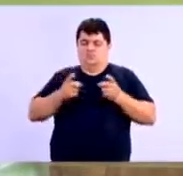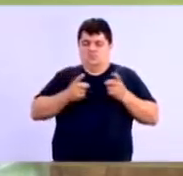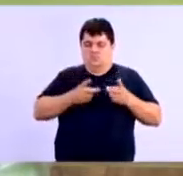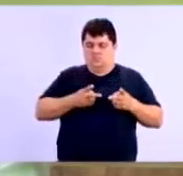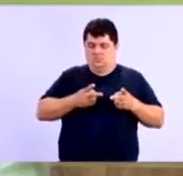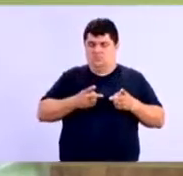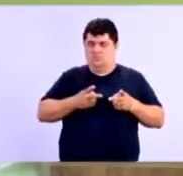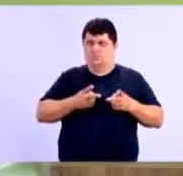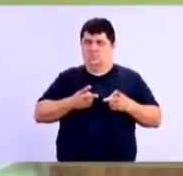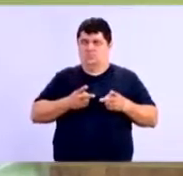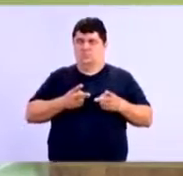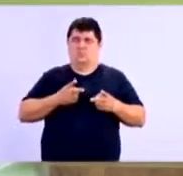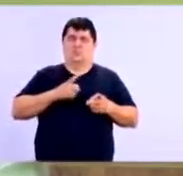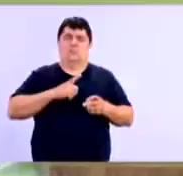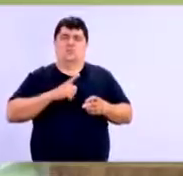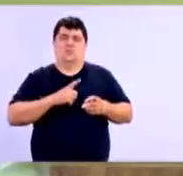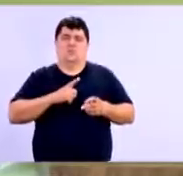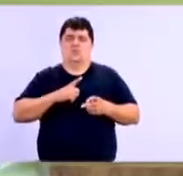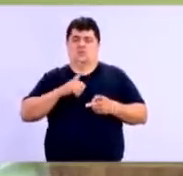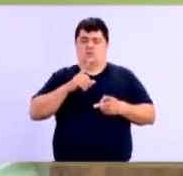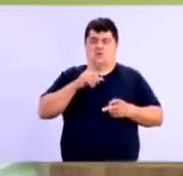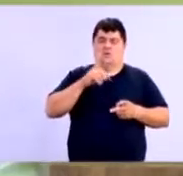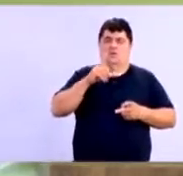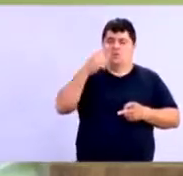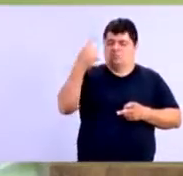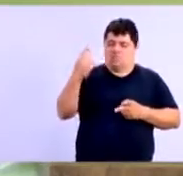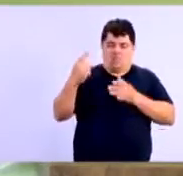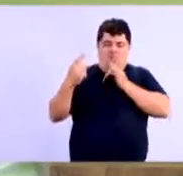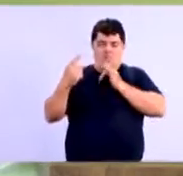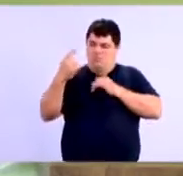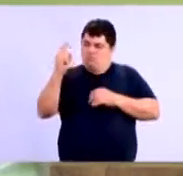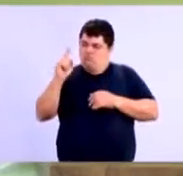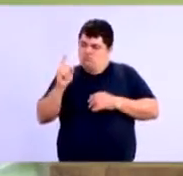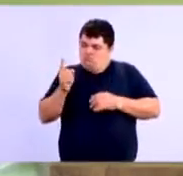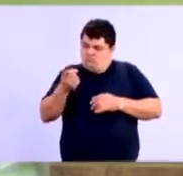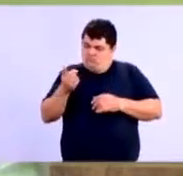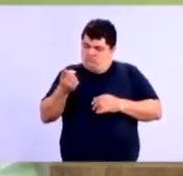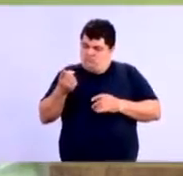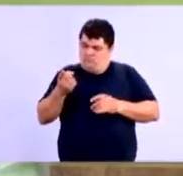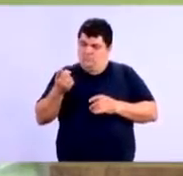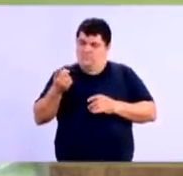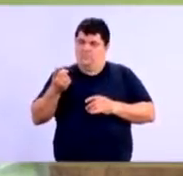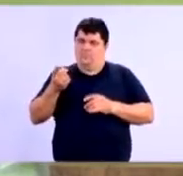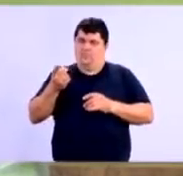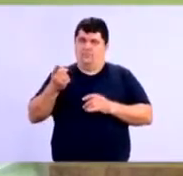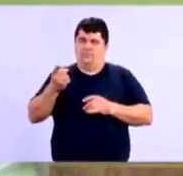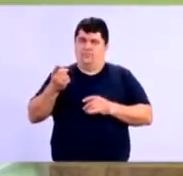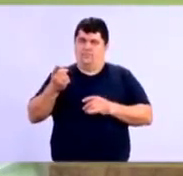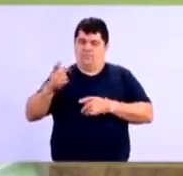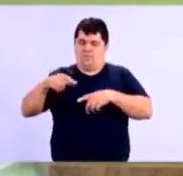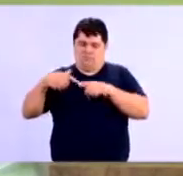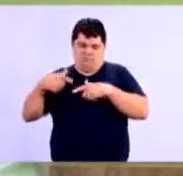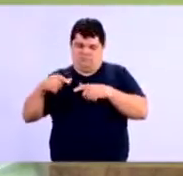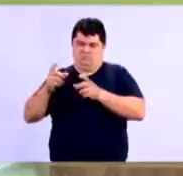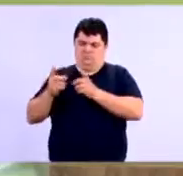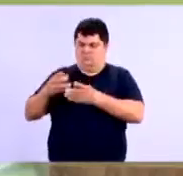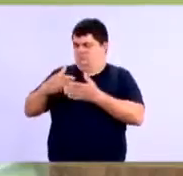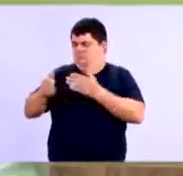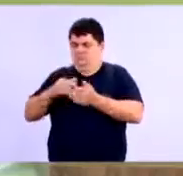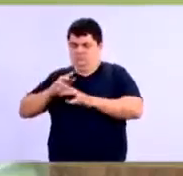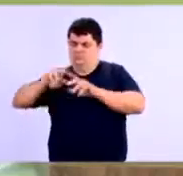Então, significa o quê? Que para cada R$1, né, de serviço prestado ou de vendas